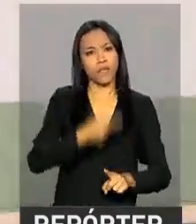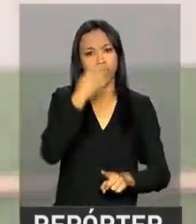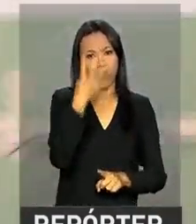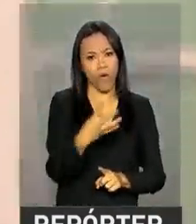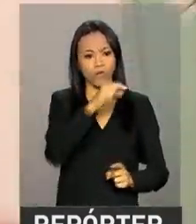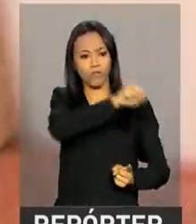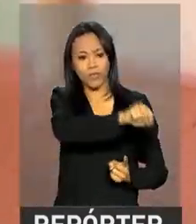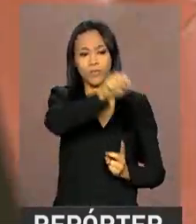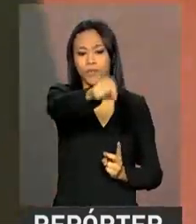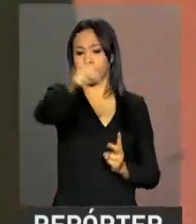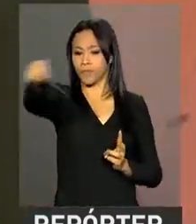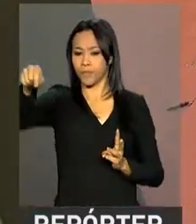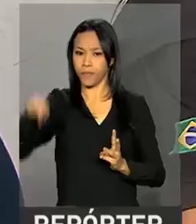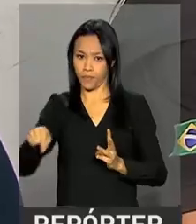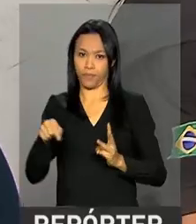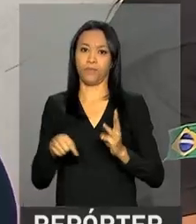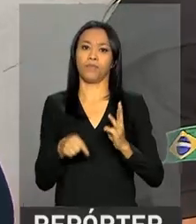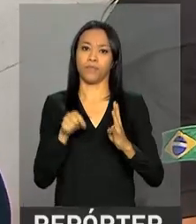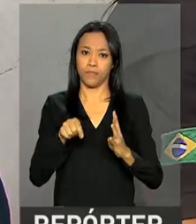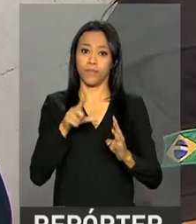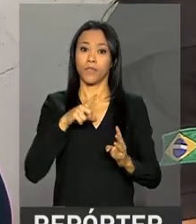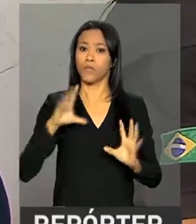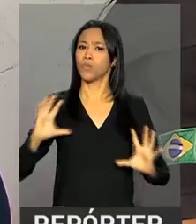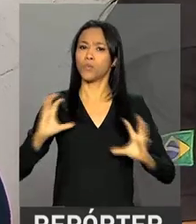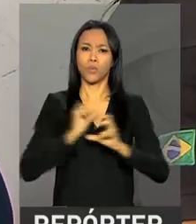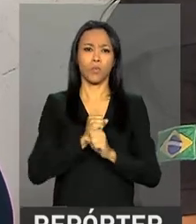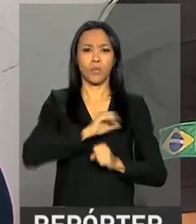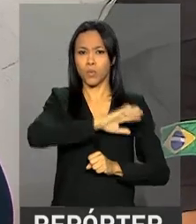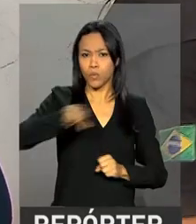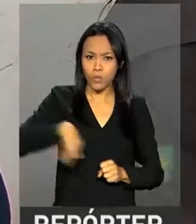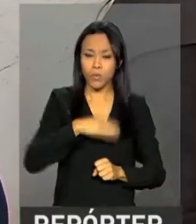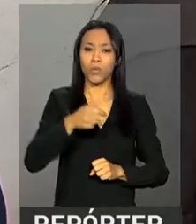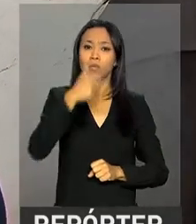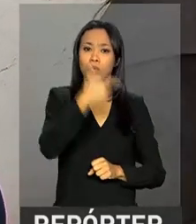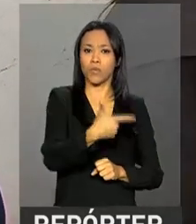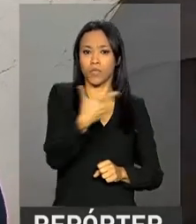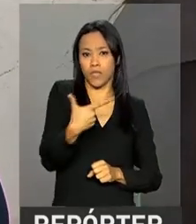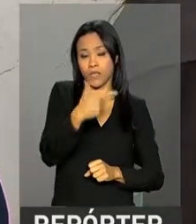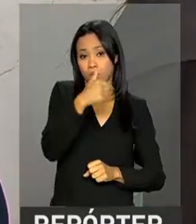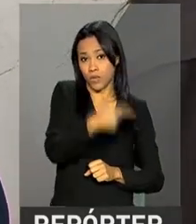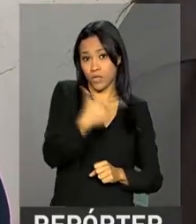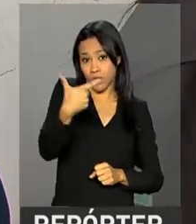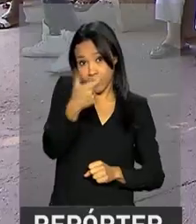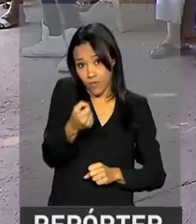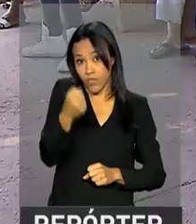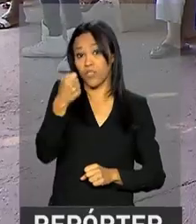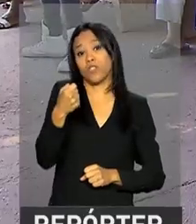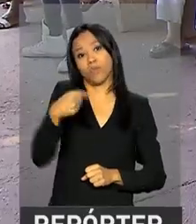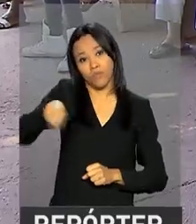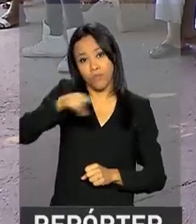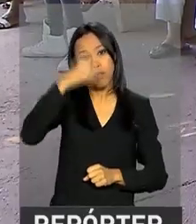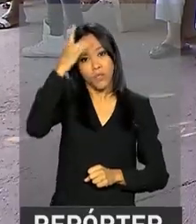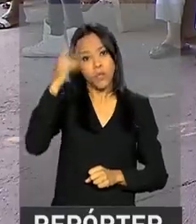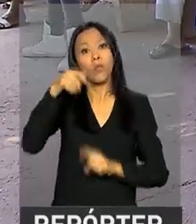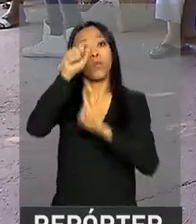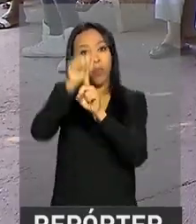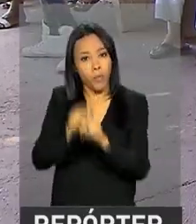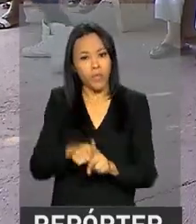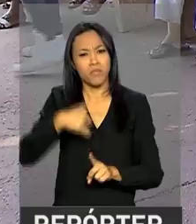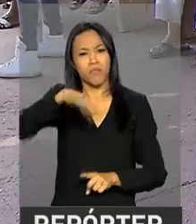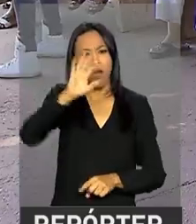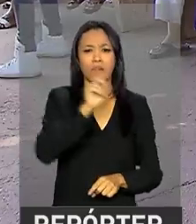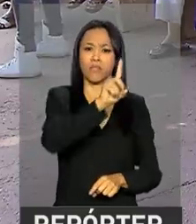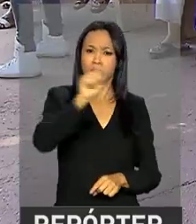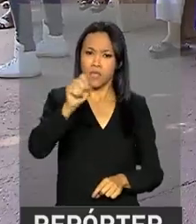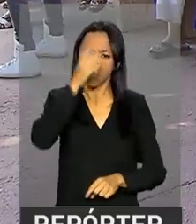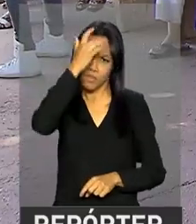no Distrito Federal como esse. Ao todo, são 220 atendimentos por mês. Mais de 100 pessoas,